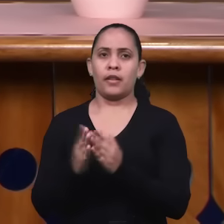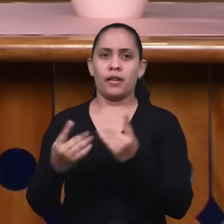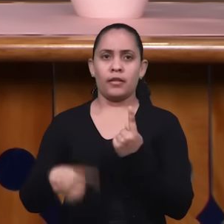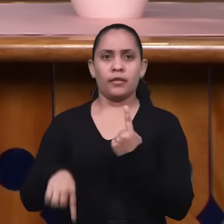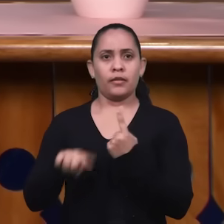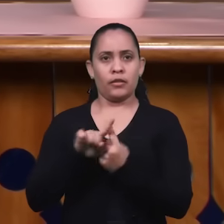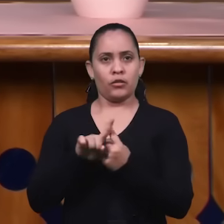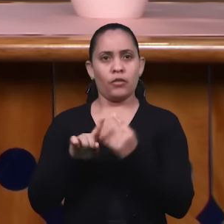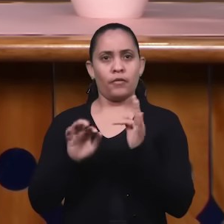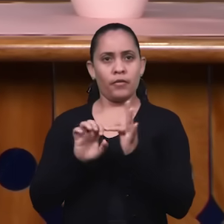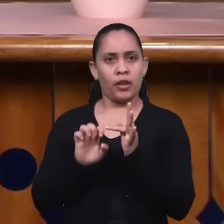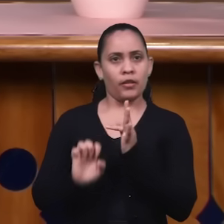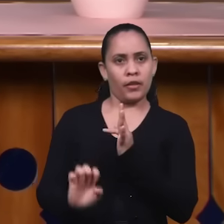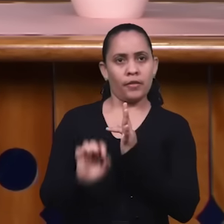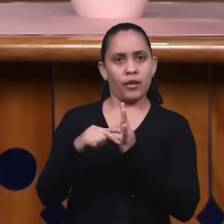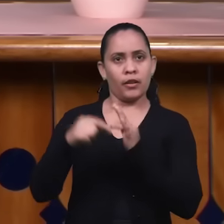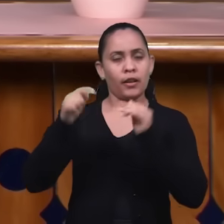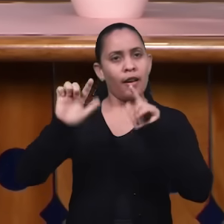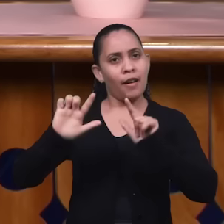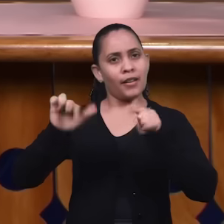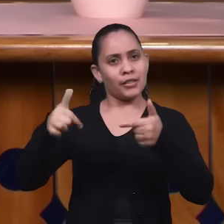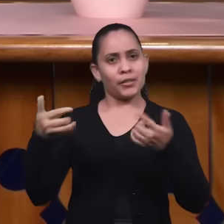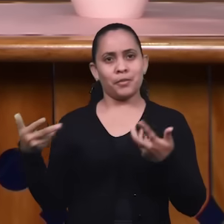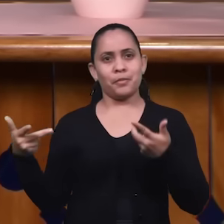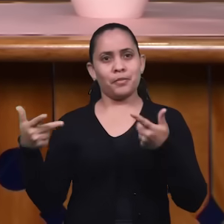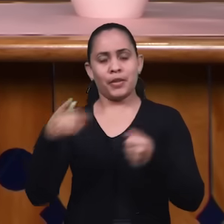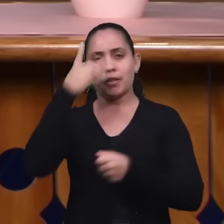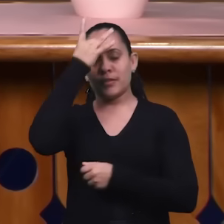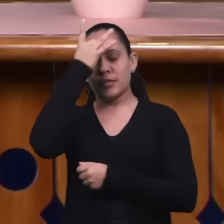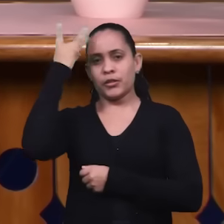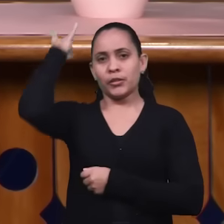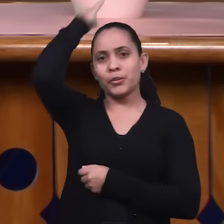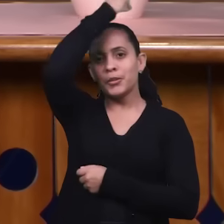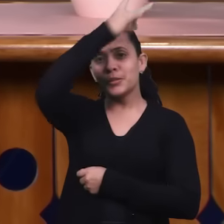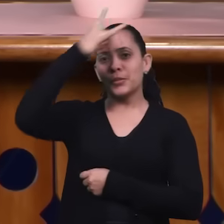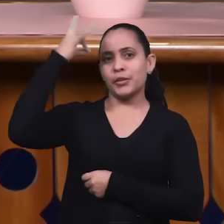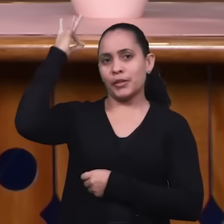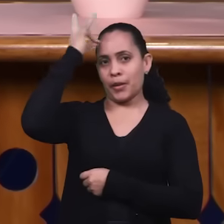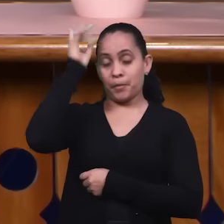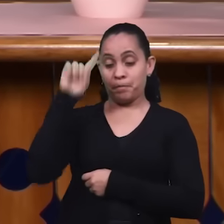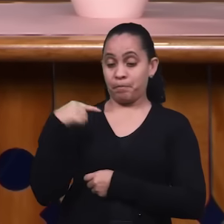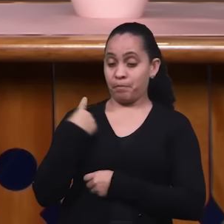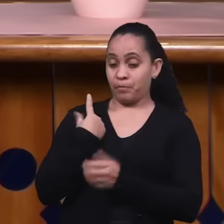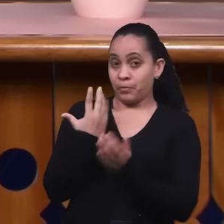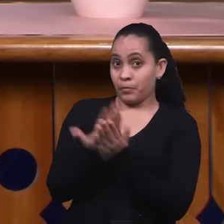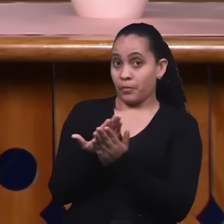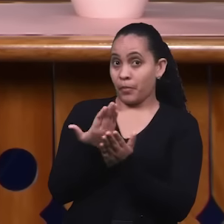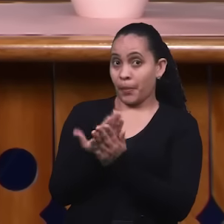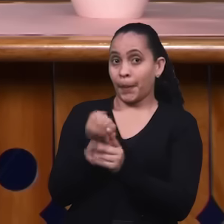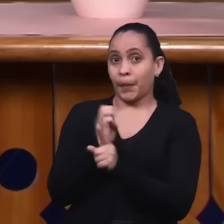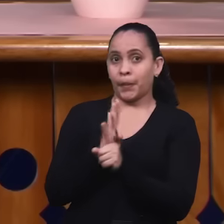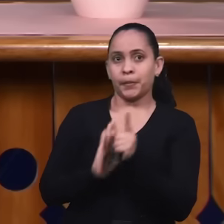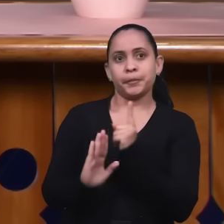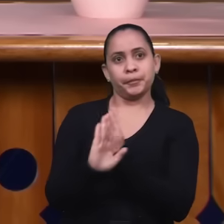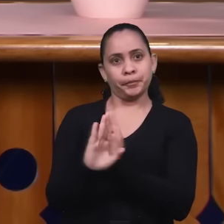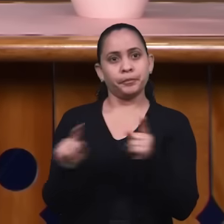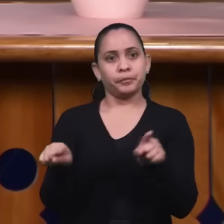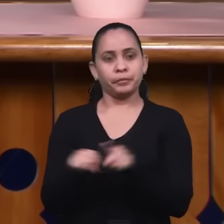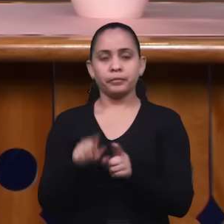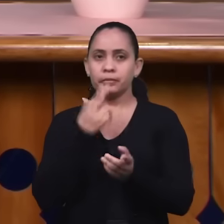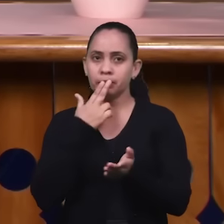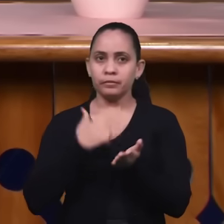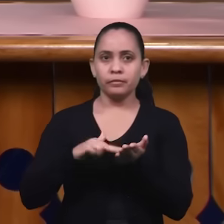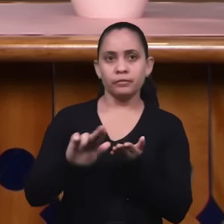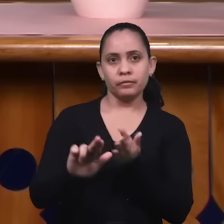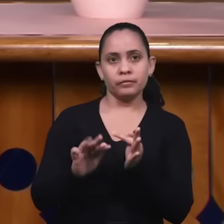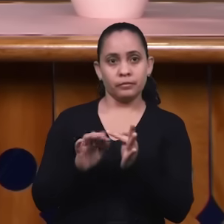igreja onde houve a operação maravilhosa do Espírito Santo, e temos estudado isso na Escola Bíblica. Também essa carta de